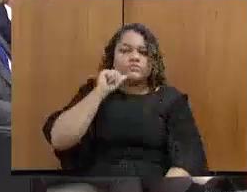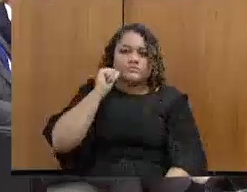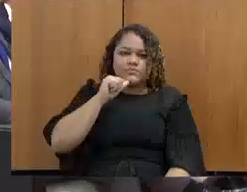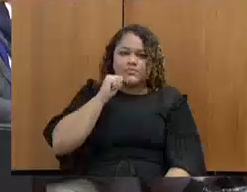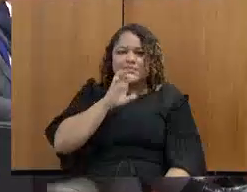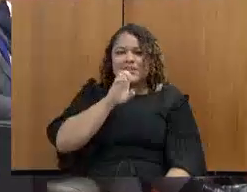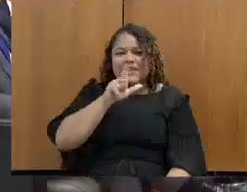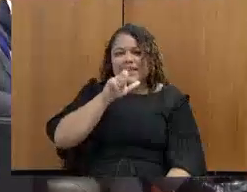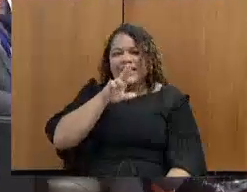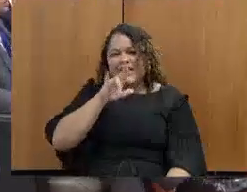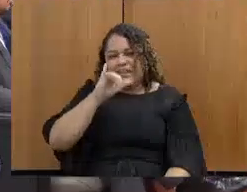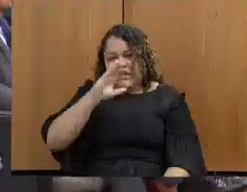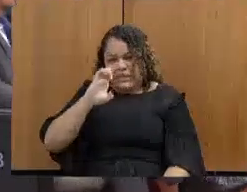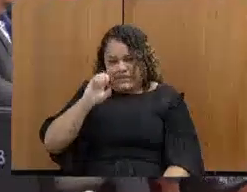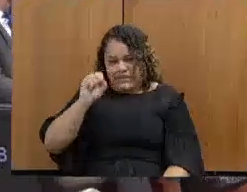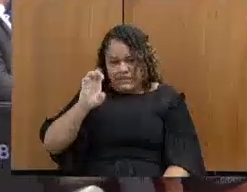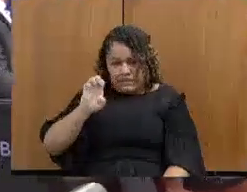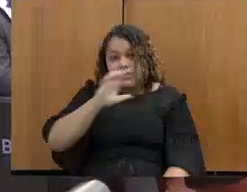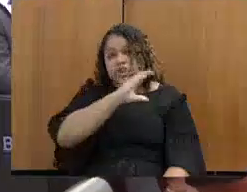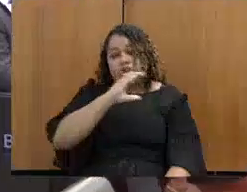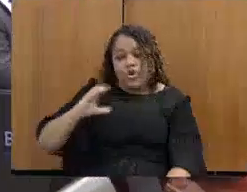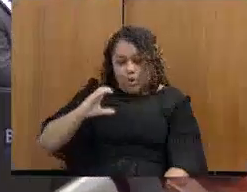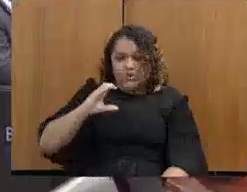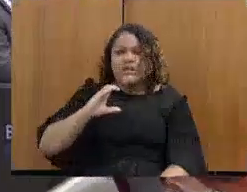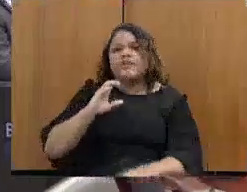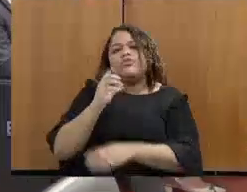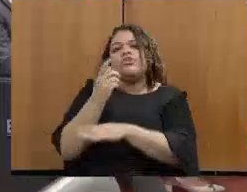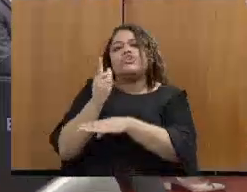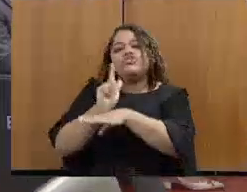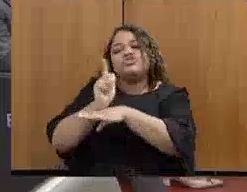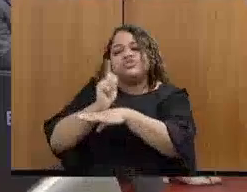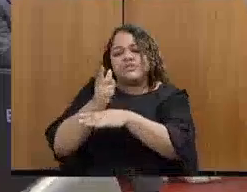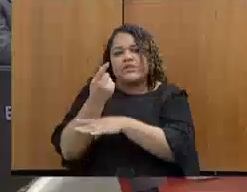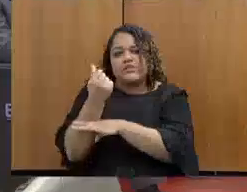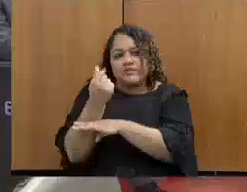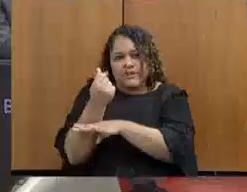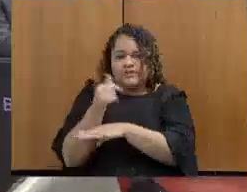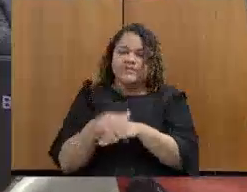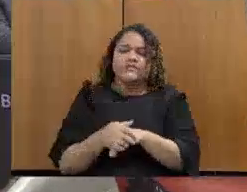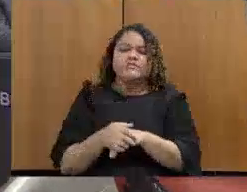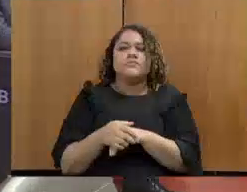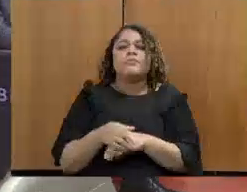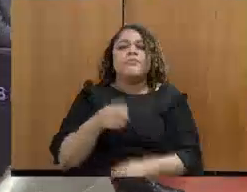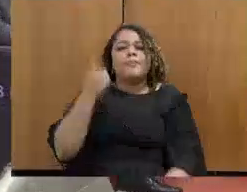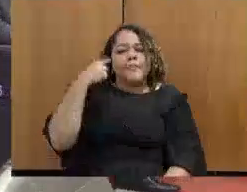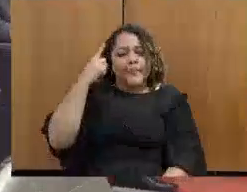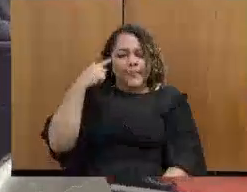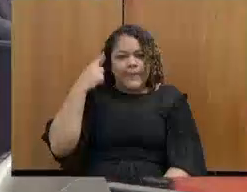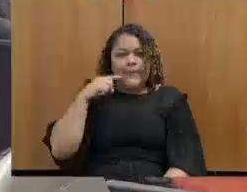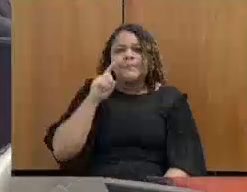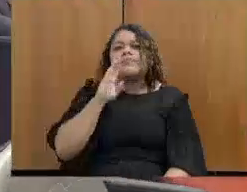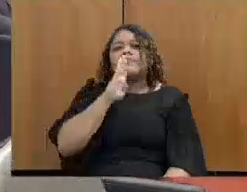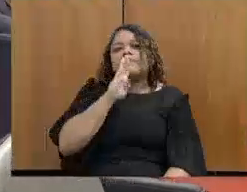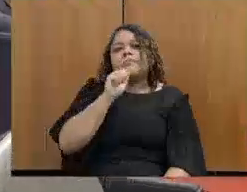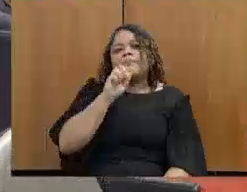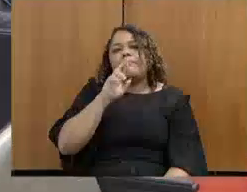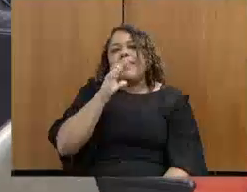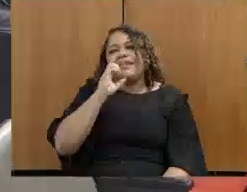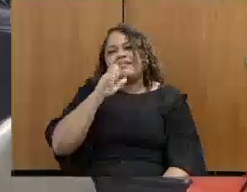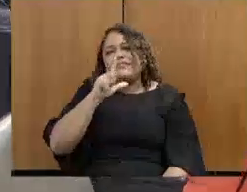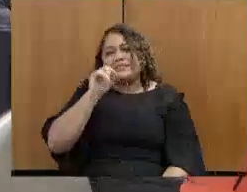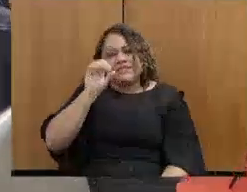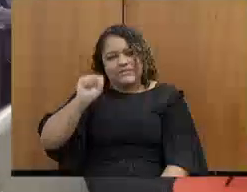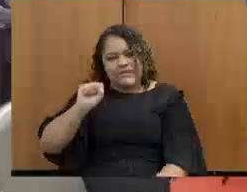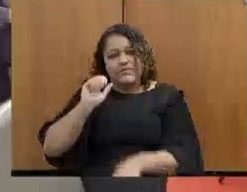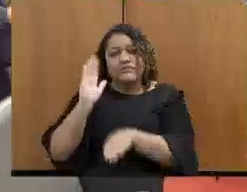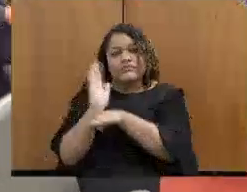coordenadora de planejamento gestão e Finanças doutor Daniel Barcelos Ferreira delegado assessor da assessoria de